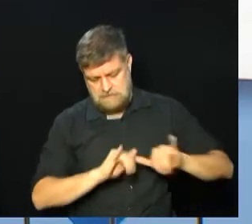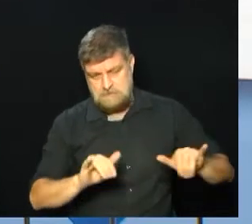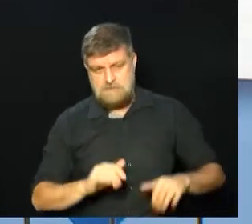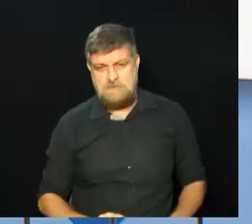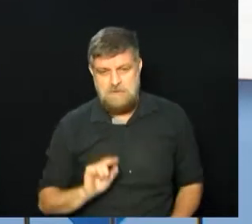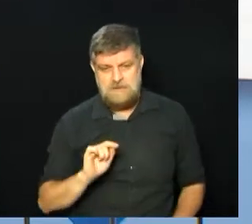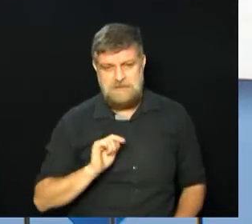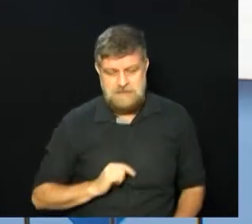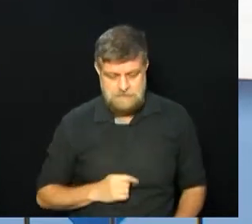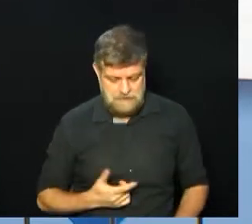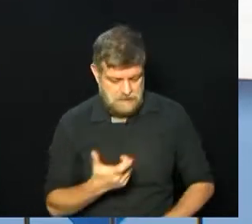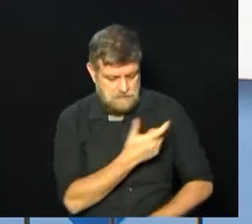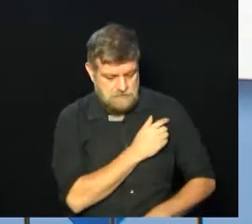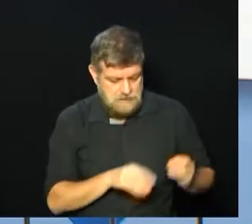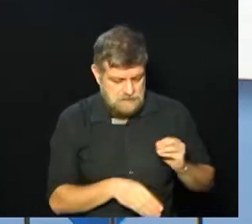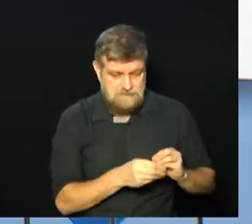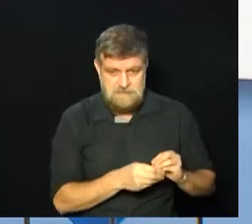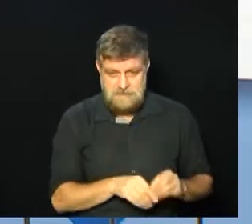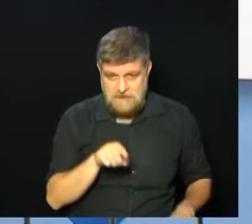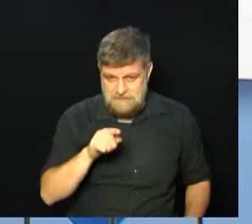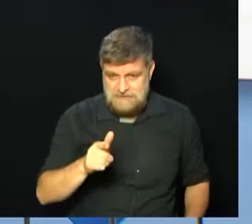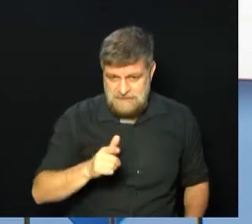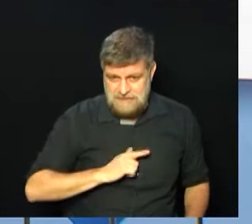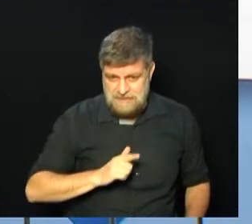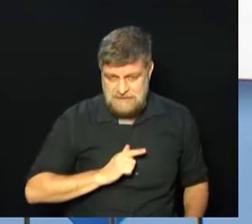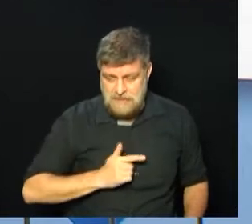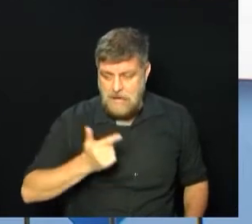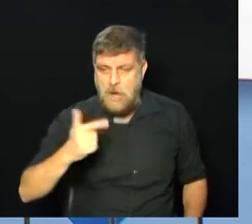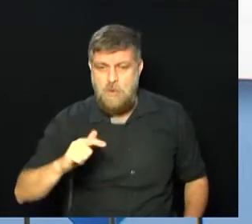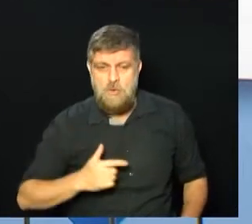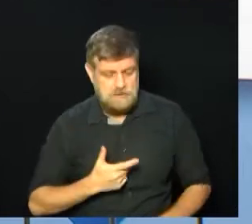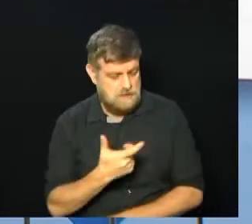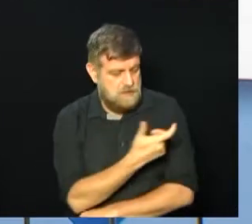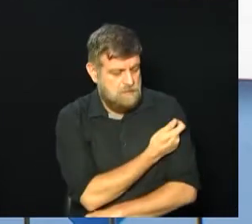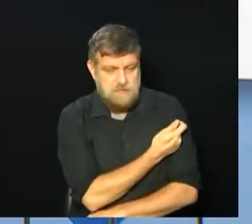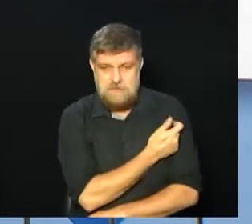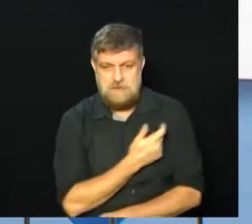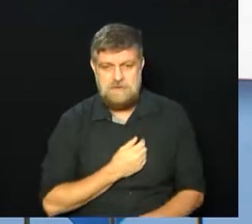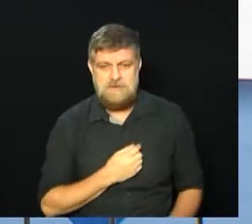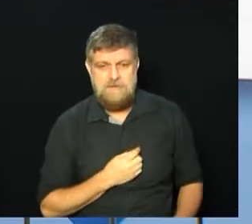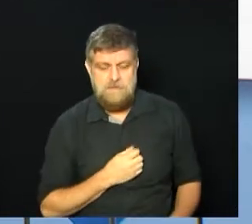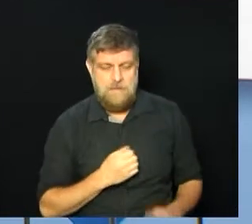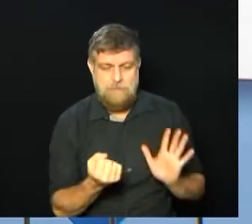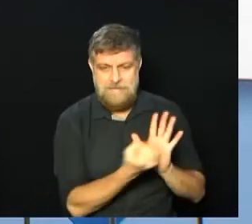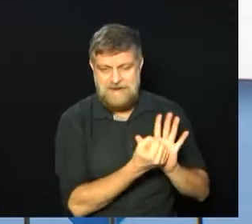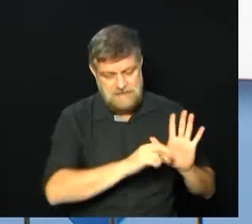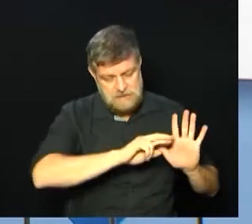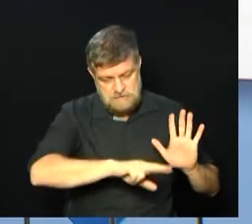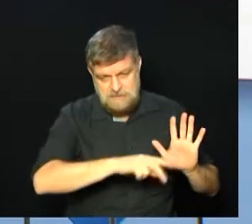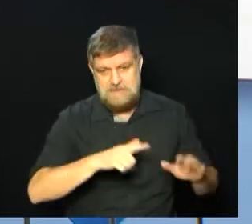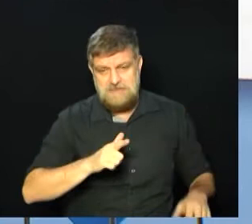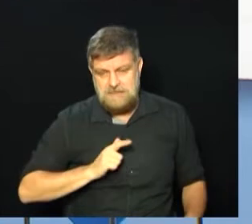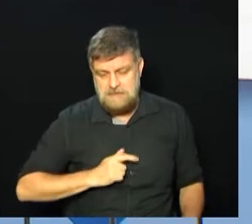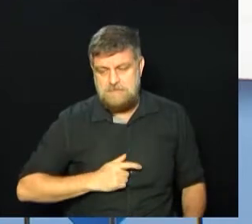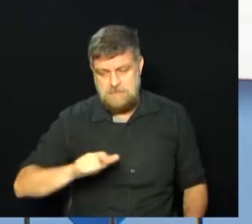as essa dose adicional mesmo que você tenha tomado outras duas doses de outro imunizante você deve